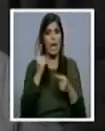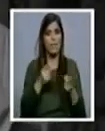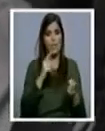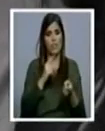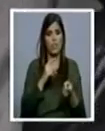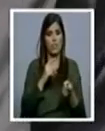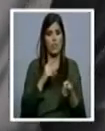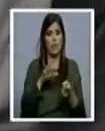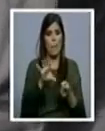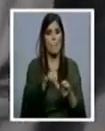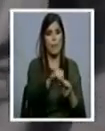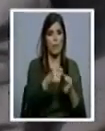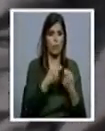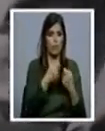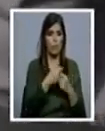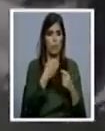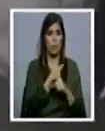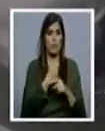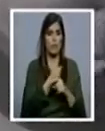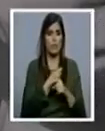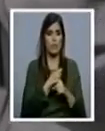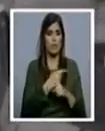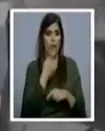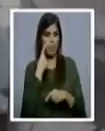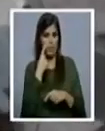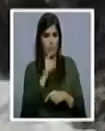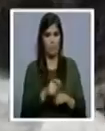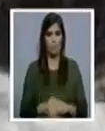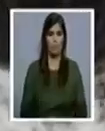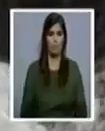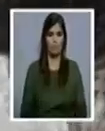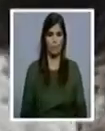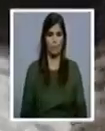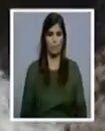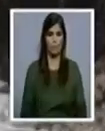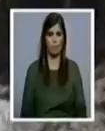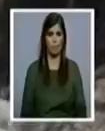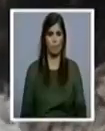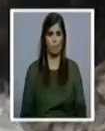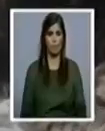vezes apanham este tipo de coisas que chamam a atenção.